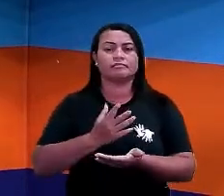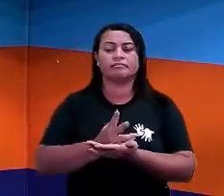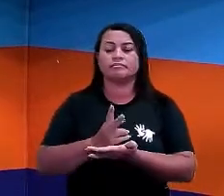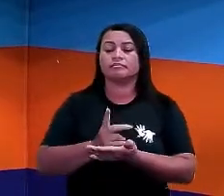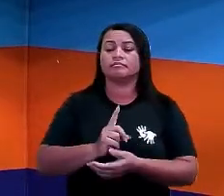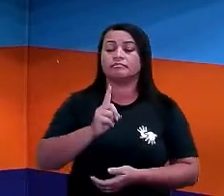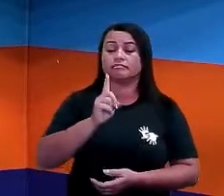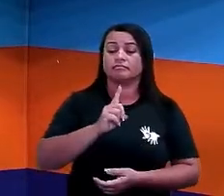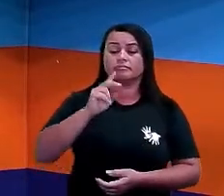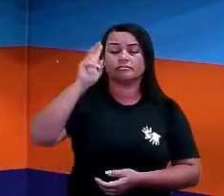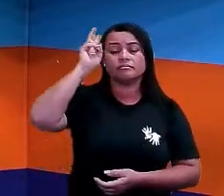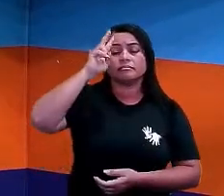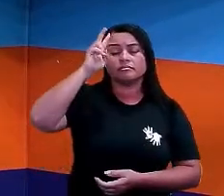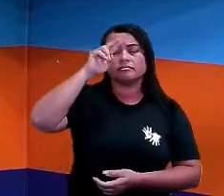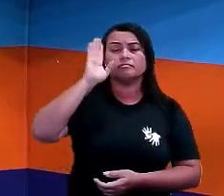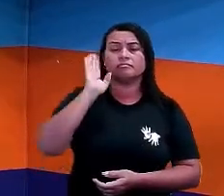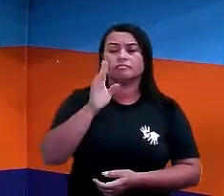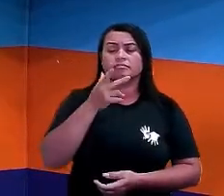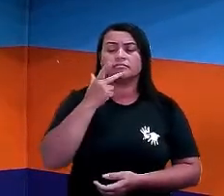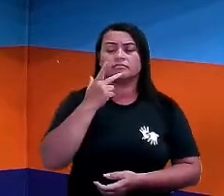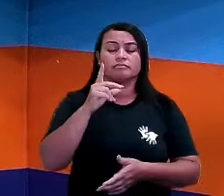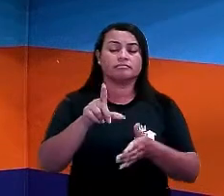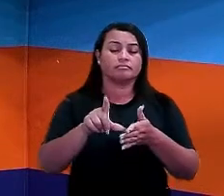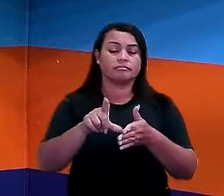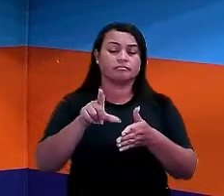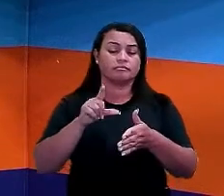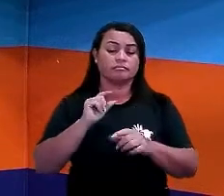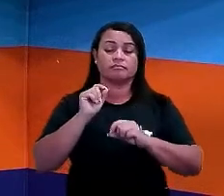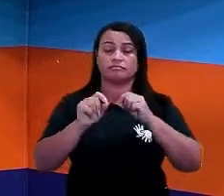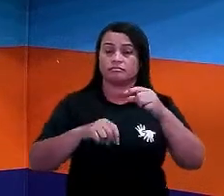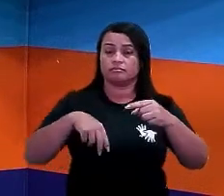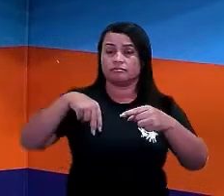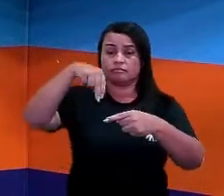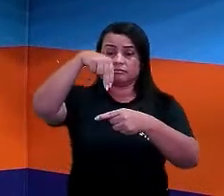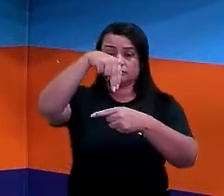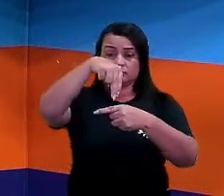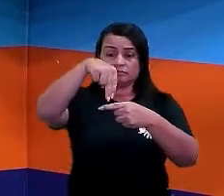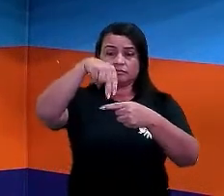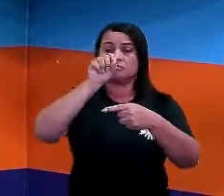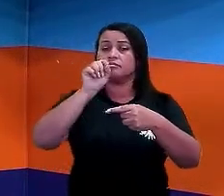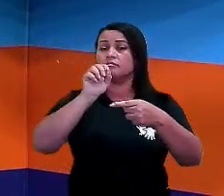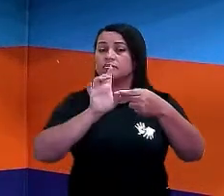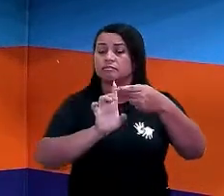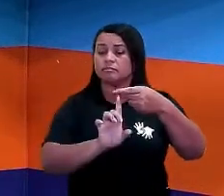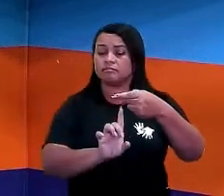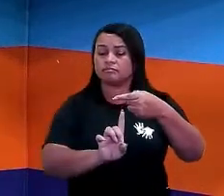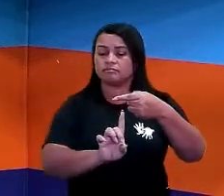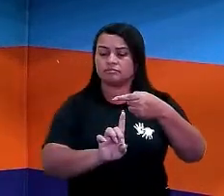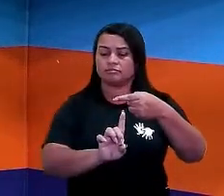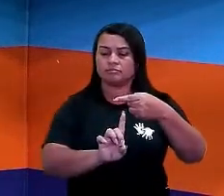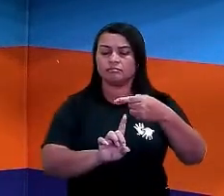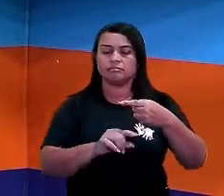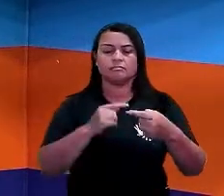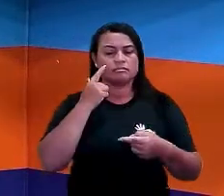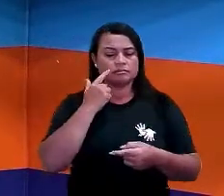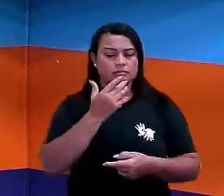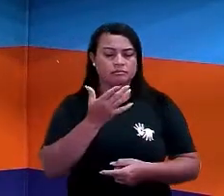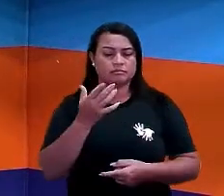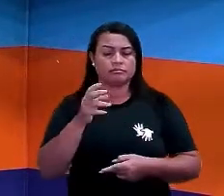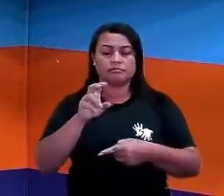gente relembrar o que a gente já falou anteriormente, o que é o numerador e o que é o denominador,